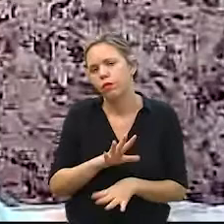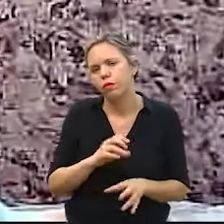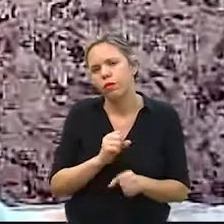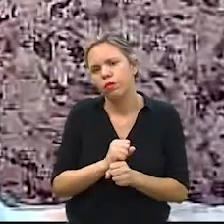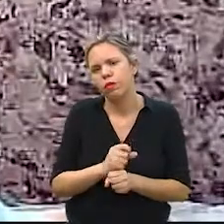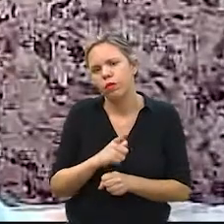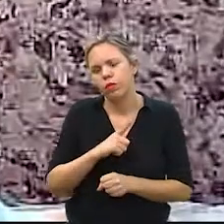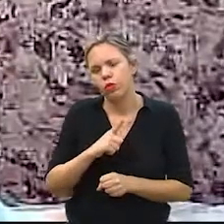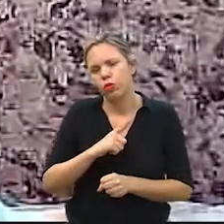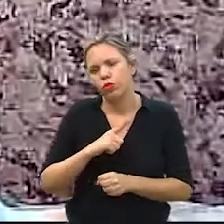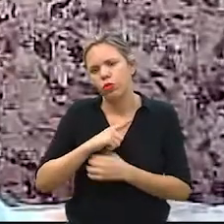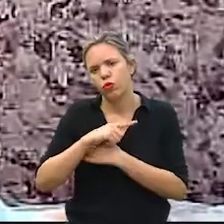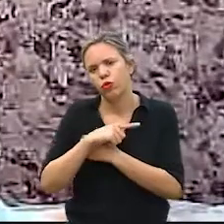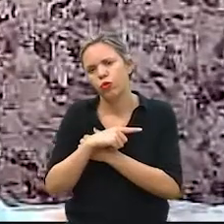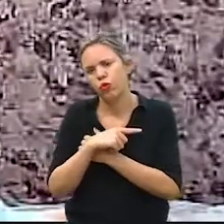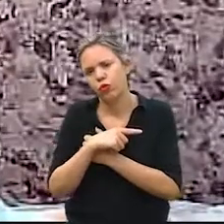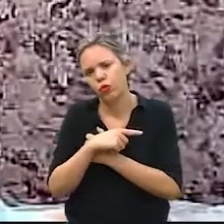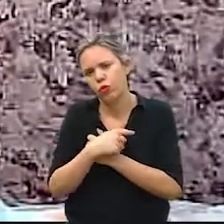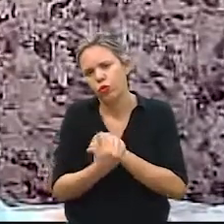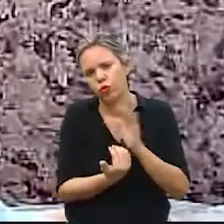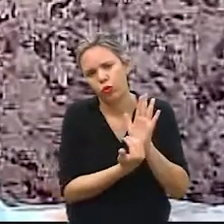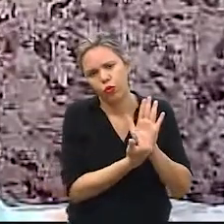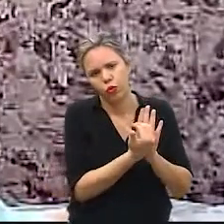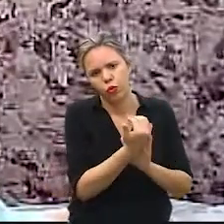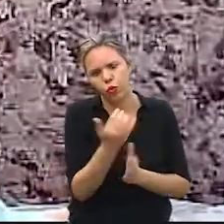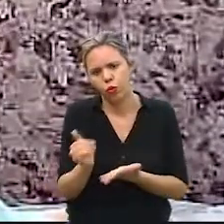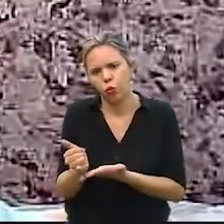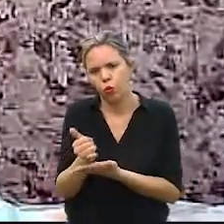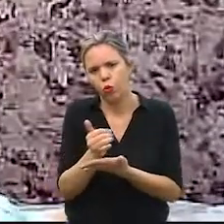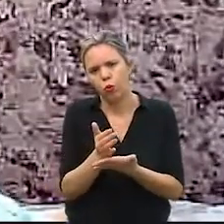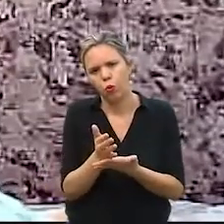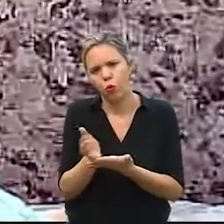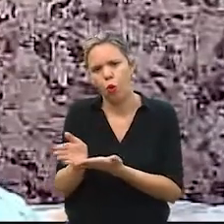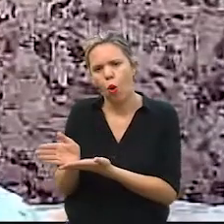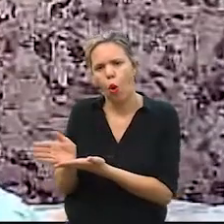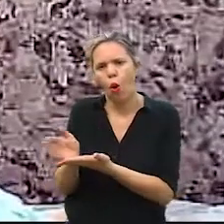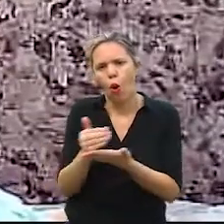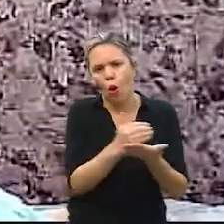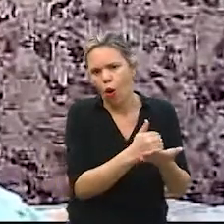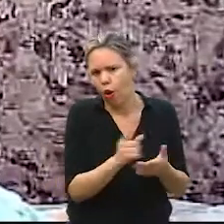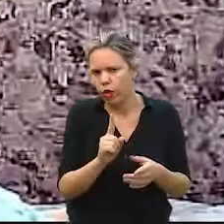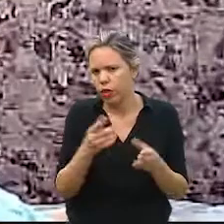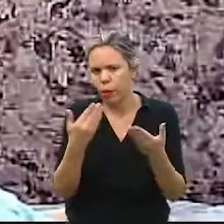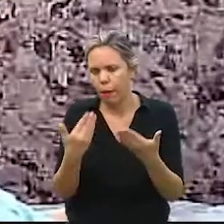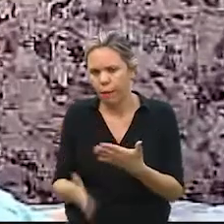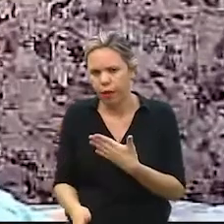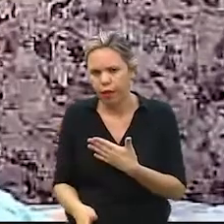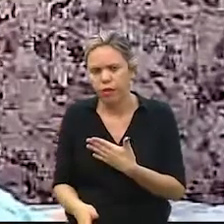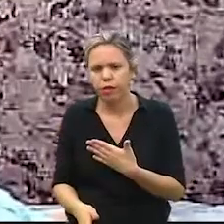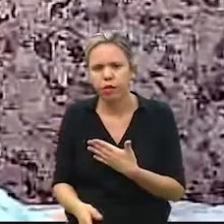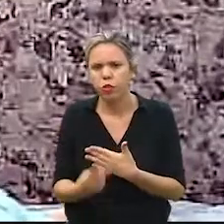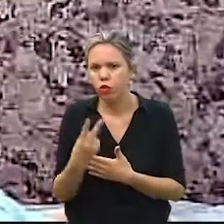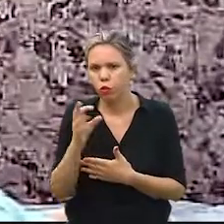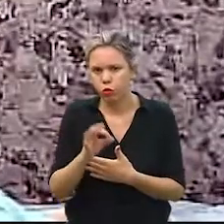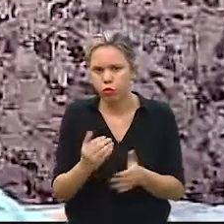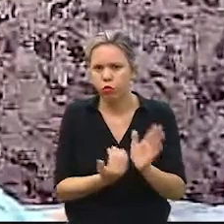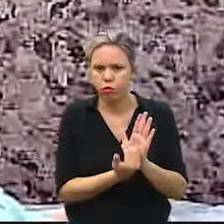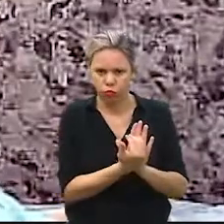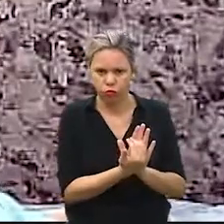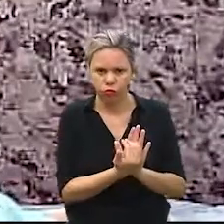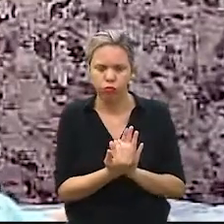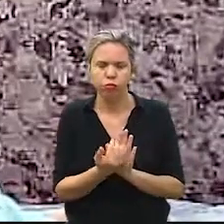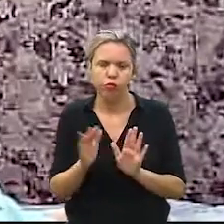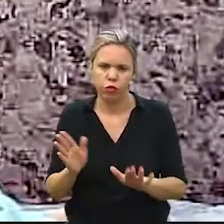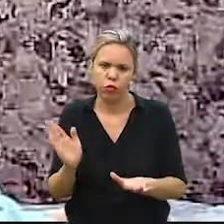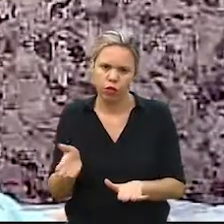nós tivemos um crescimento de receita e não uma perda de receita. Crescimento de cerca de 2%,